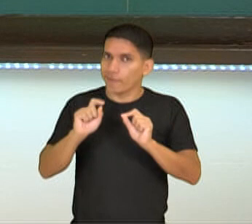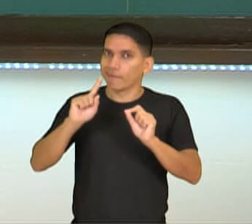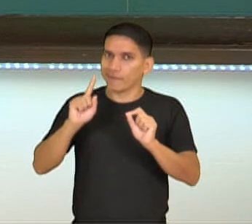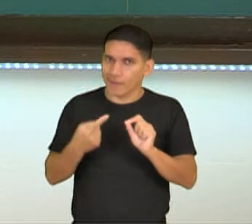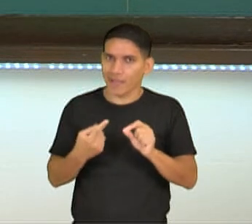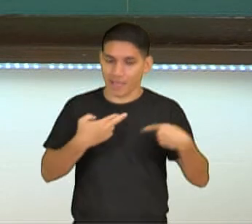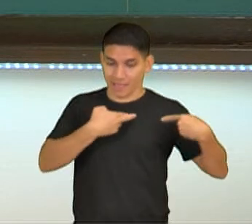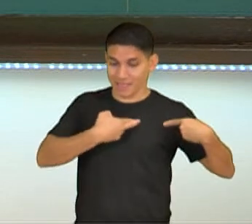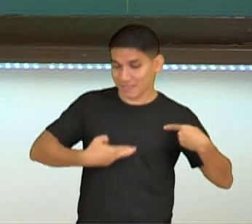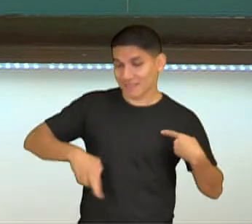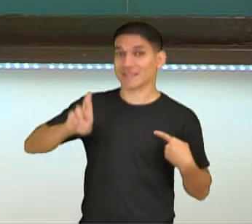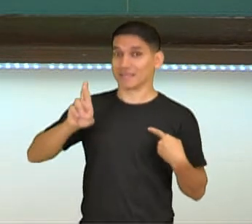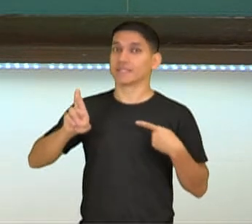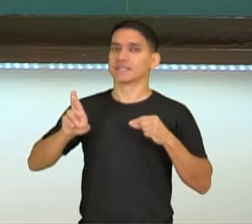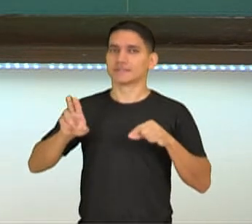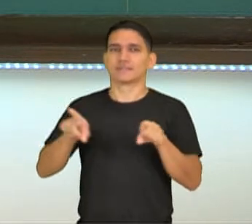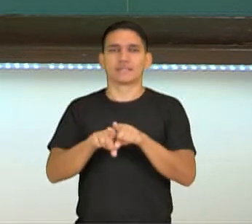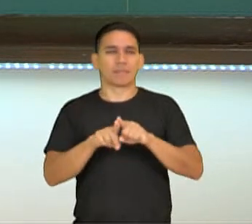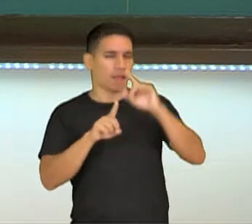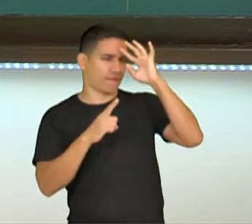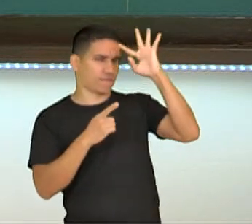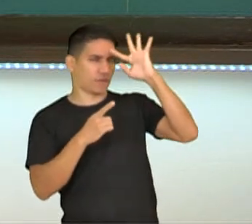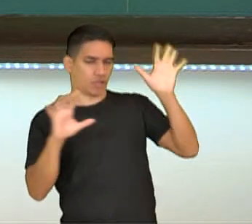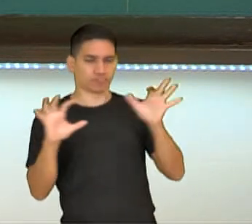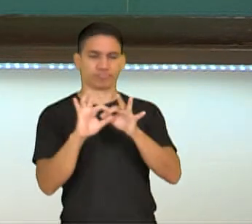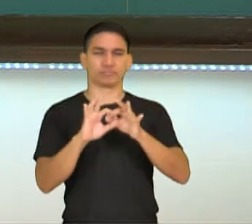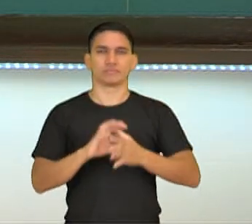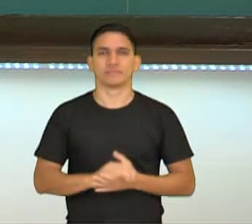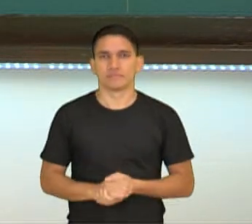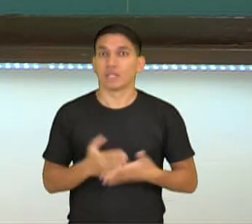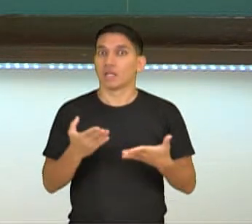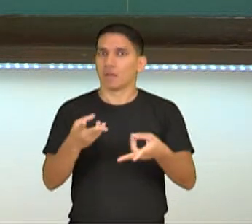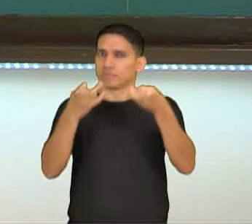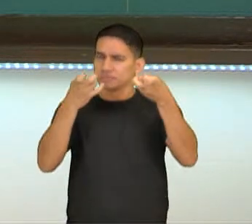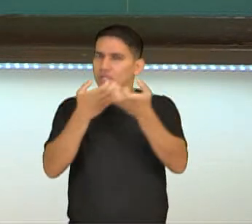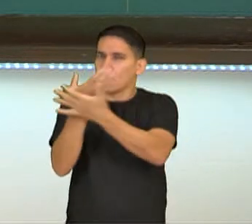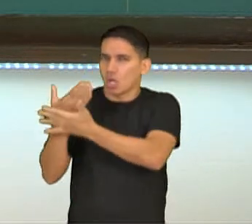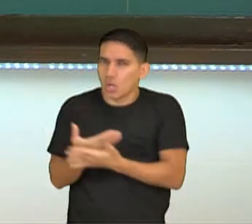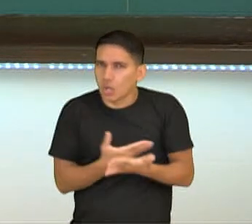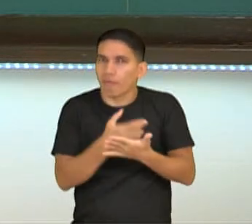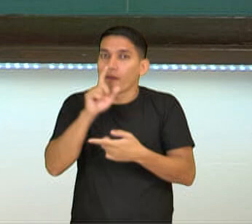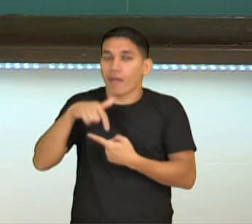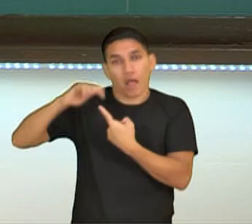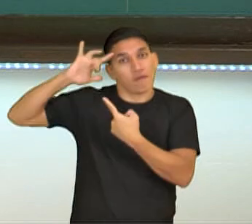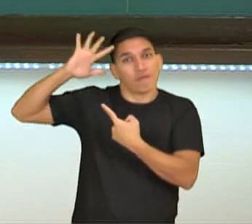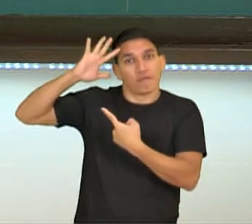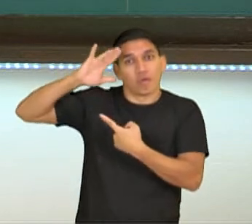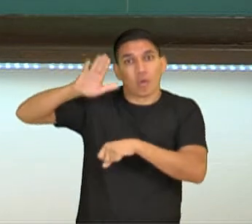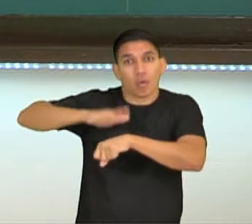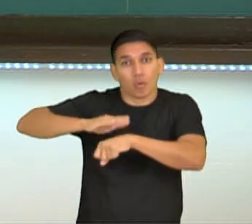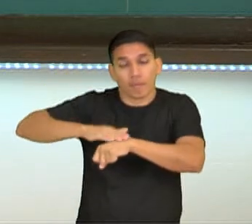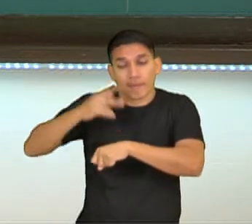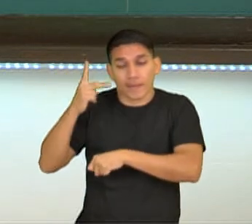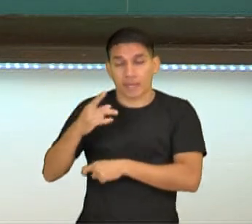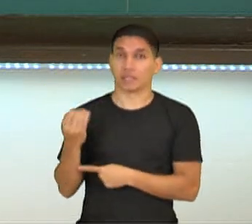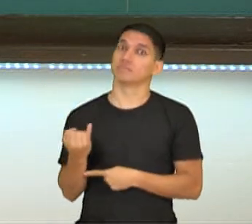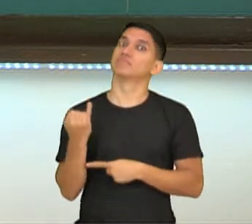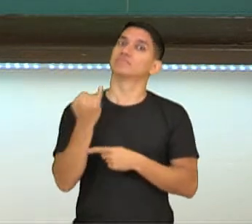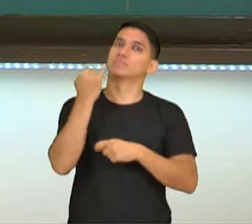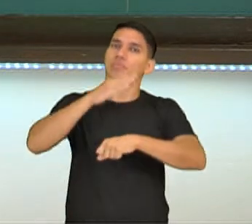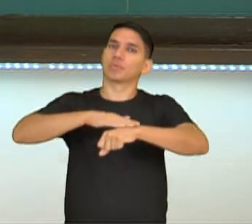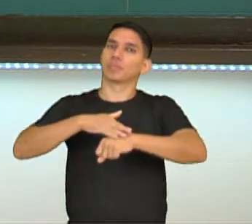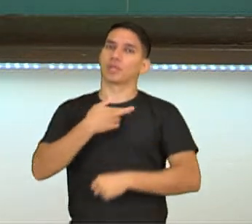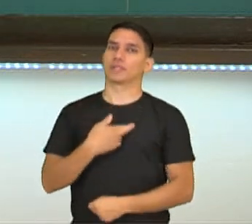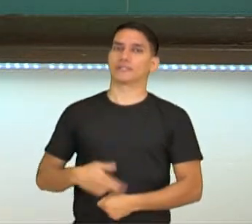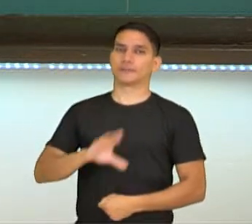a religiosidade e a filosofia. Então veja, nós estamos estudando um filósofo que também foi relevante para a